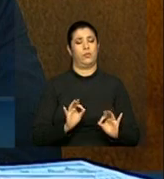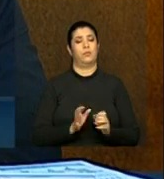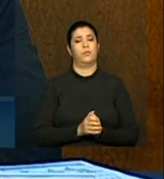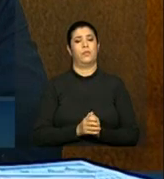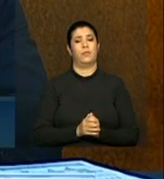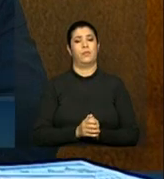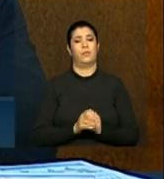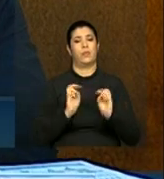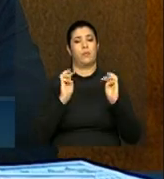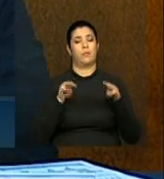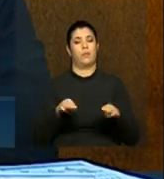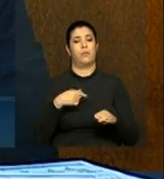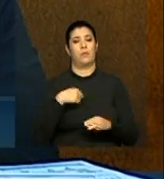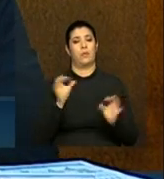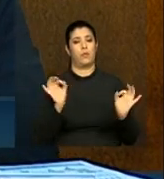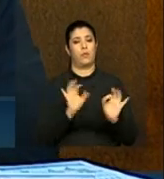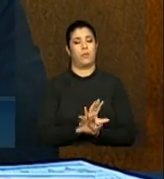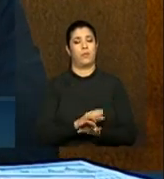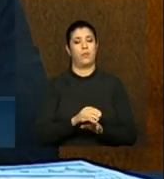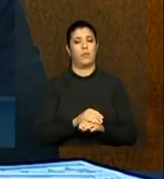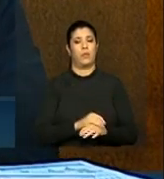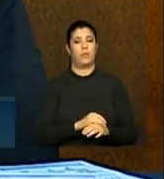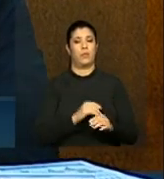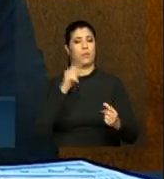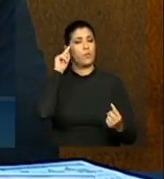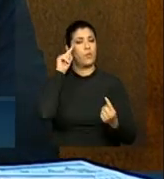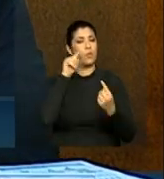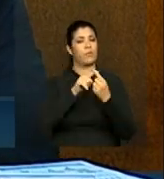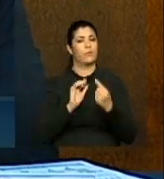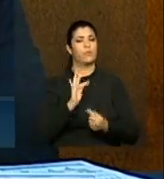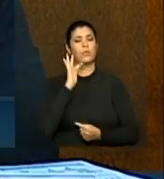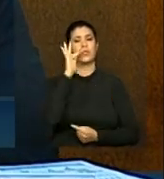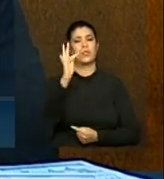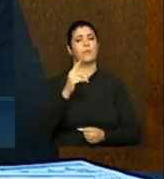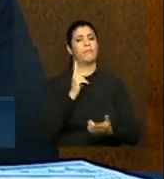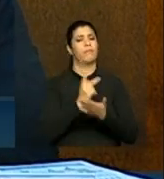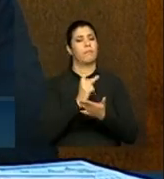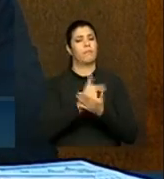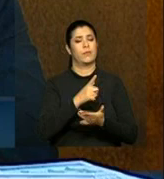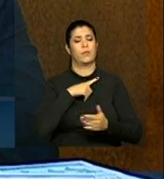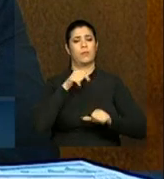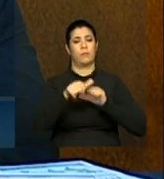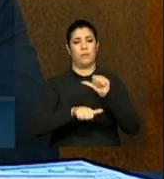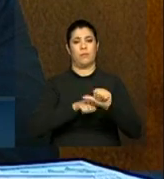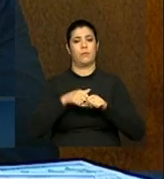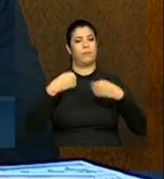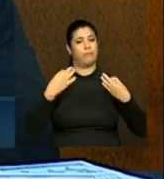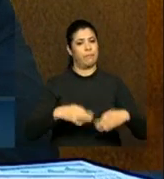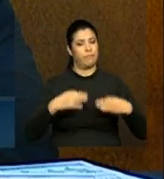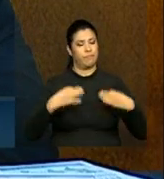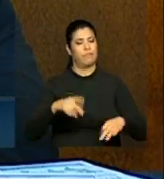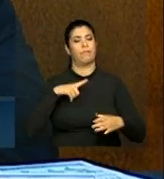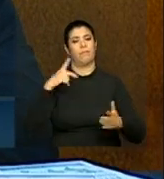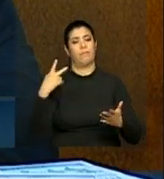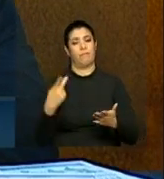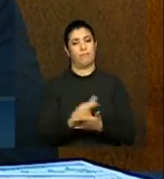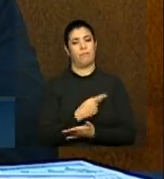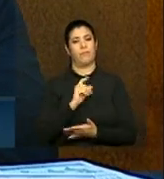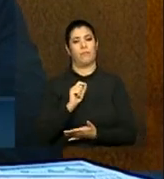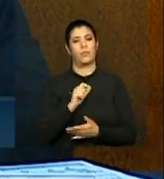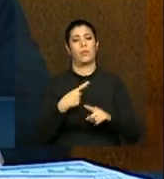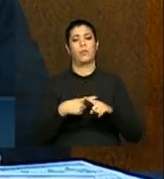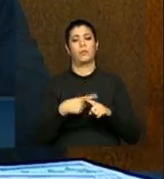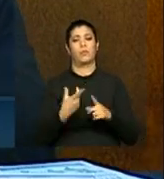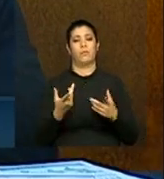a a agenda futura também e mesmo com todas as mudanças que provavelmente virão, que são